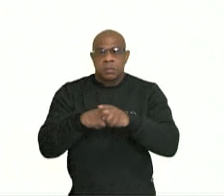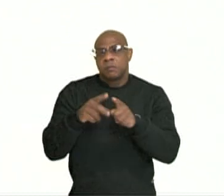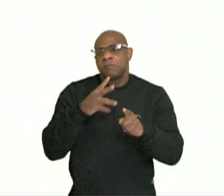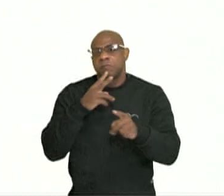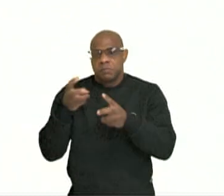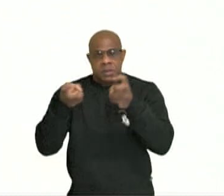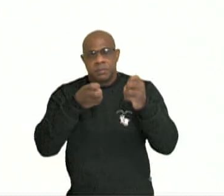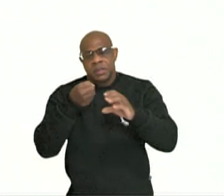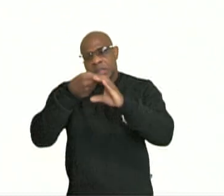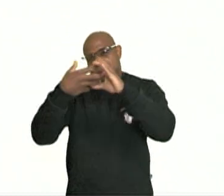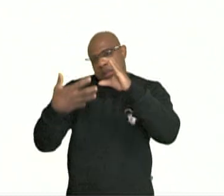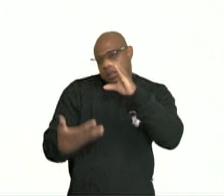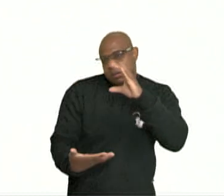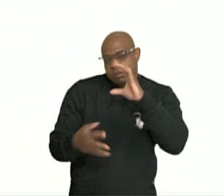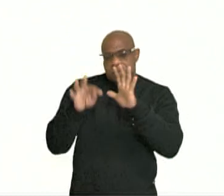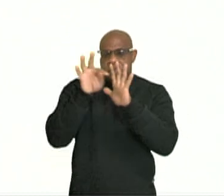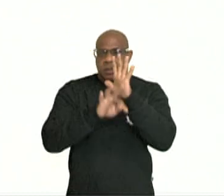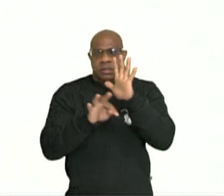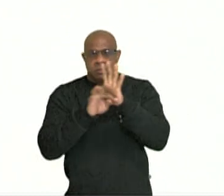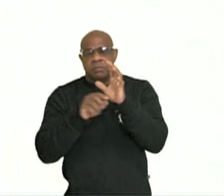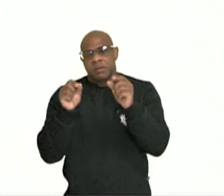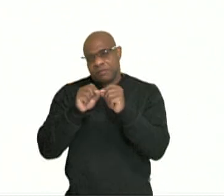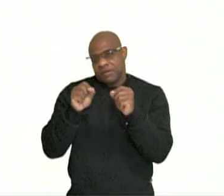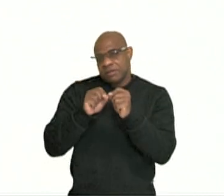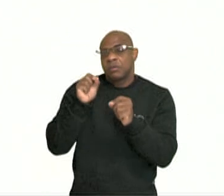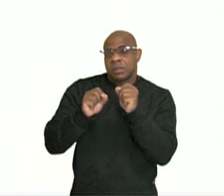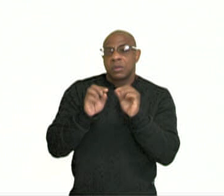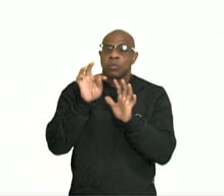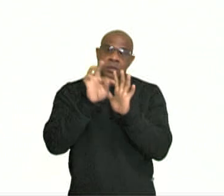características do texto para a produção de um artigo de opinião.